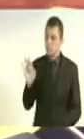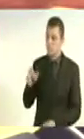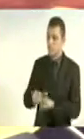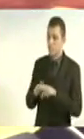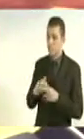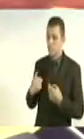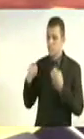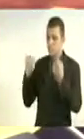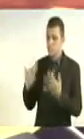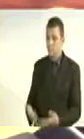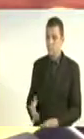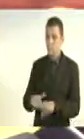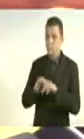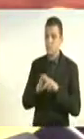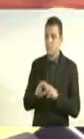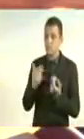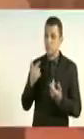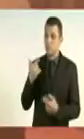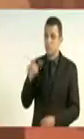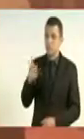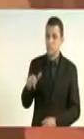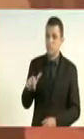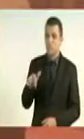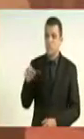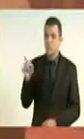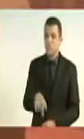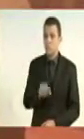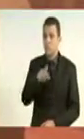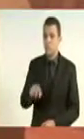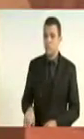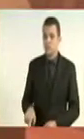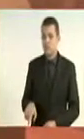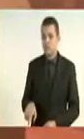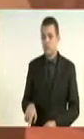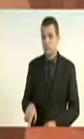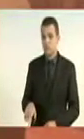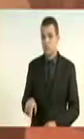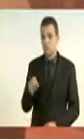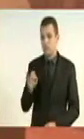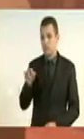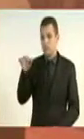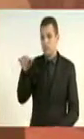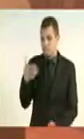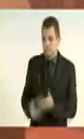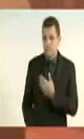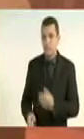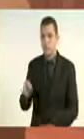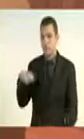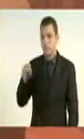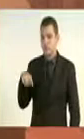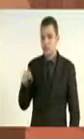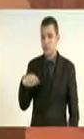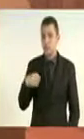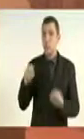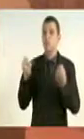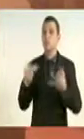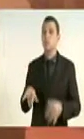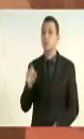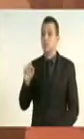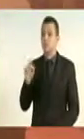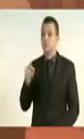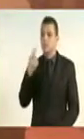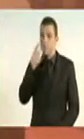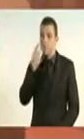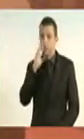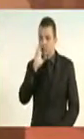há nulidade sem prejuízo. Exatamente. E isso está muito claro. Não está sendo questionado a conduta dos membros da comissão de licitação. O